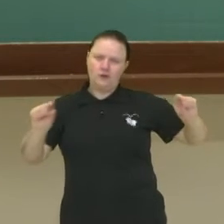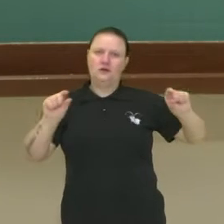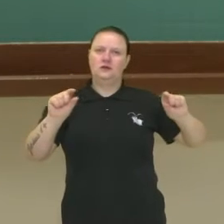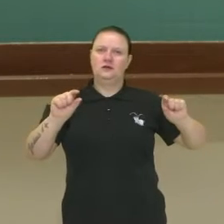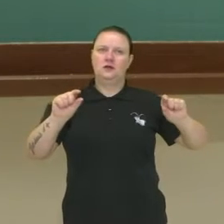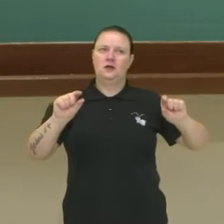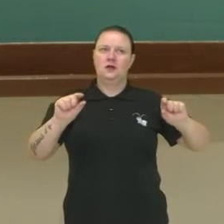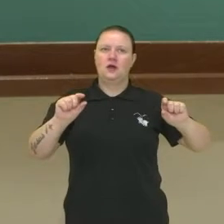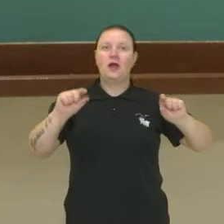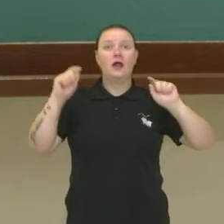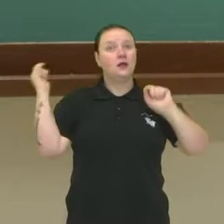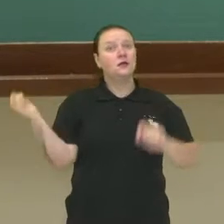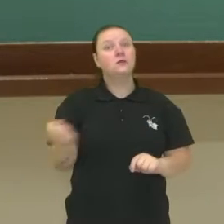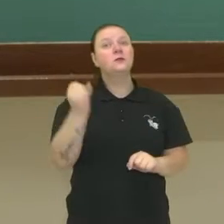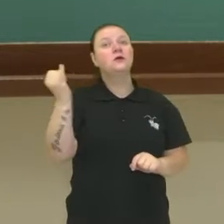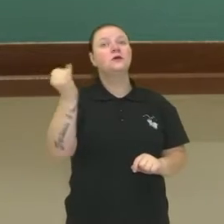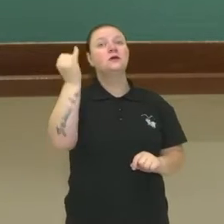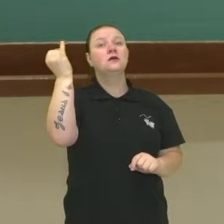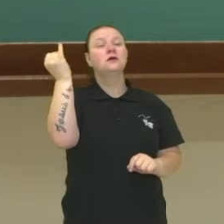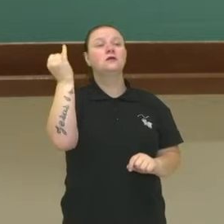importante sempre checar a referência, ó,